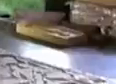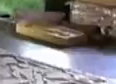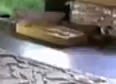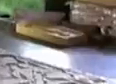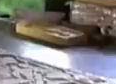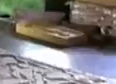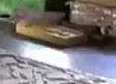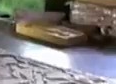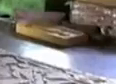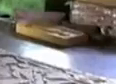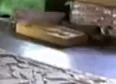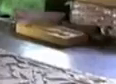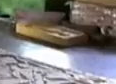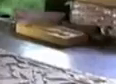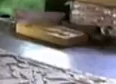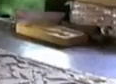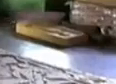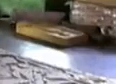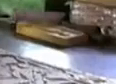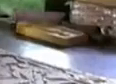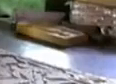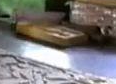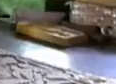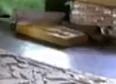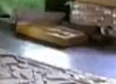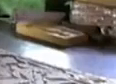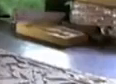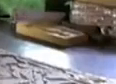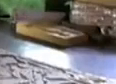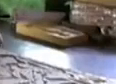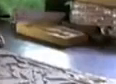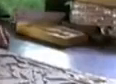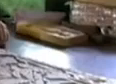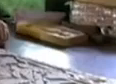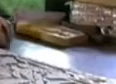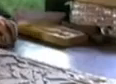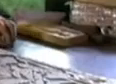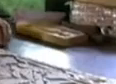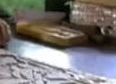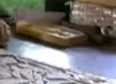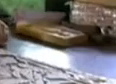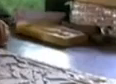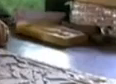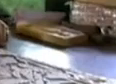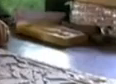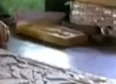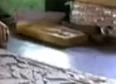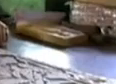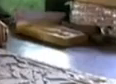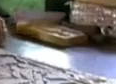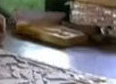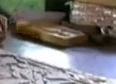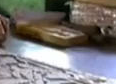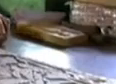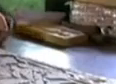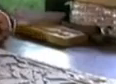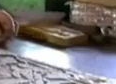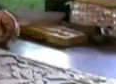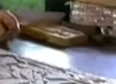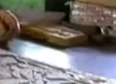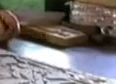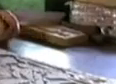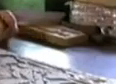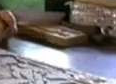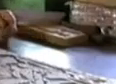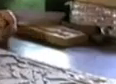Eu me criei no sítio e a única informação era dada pelo cordel, que meu pai comprava na feira e levava para a